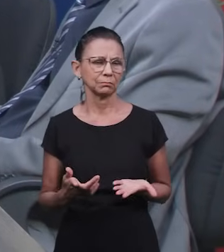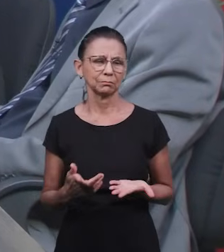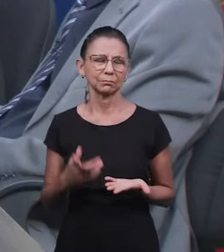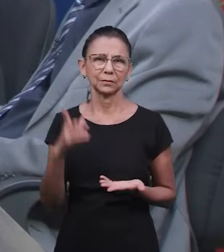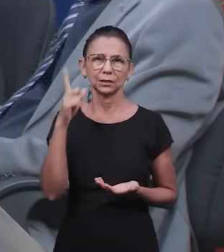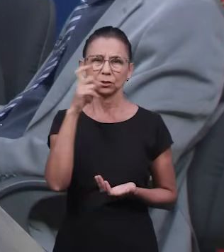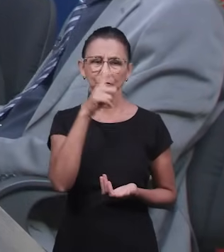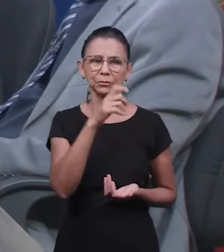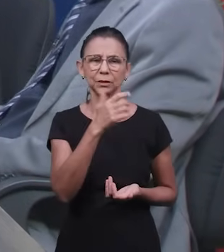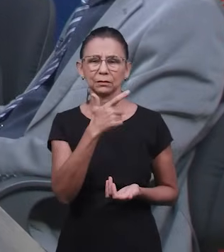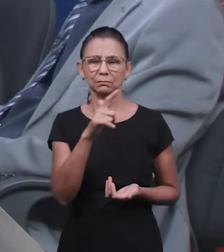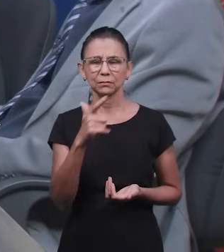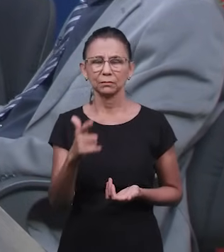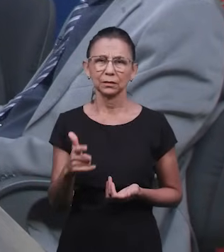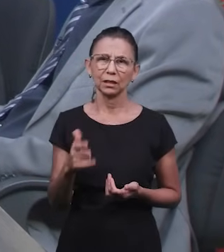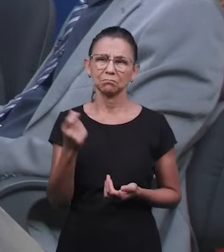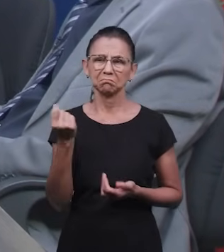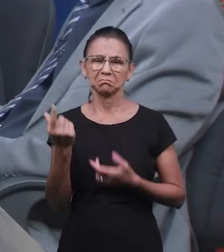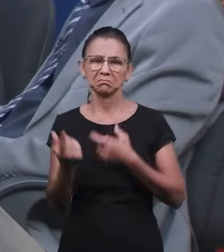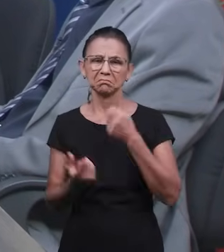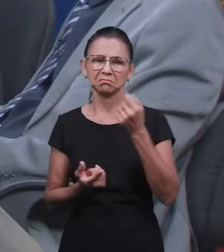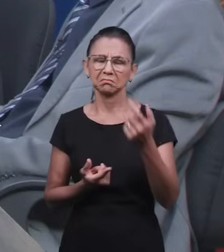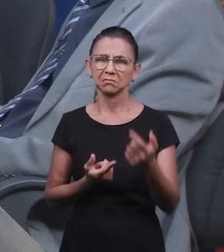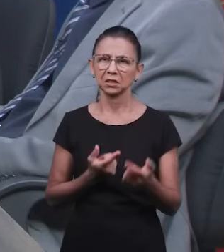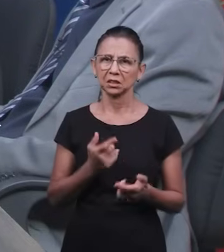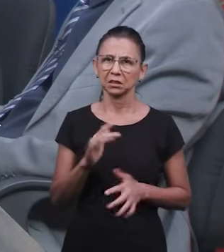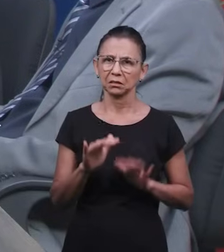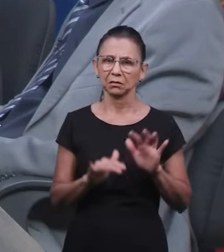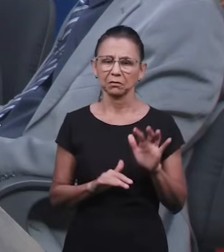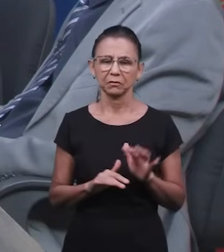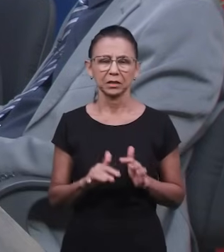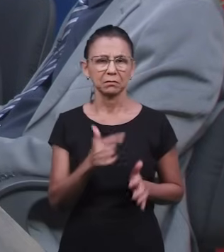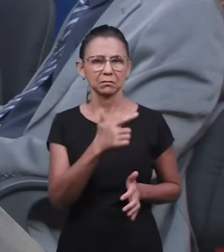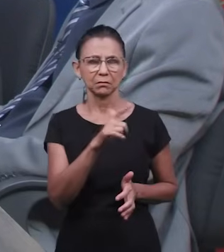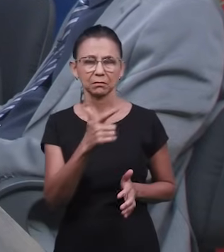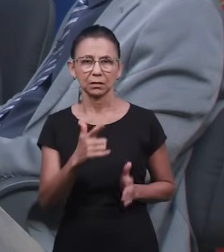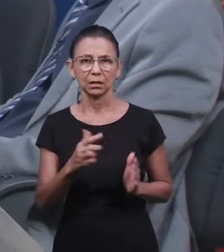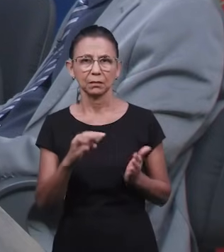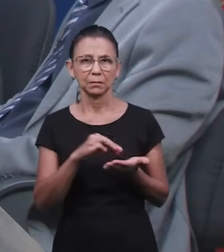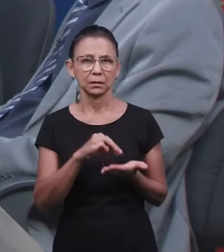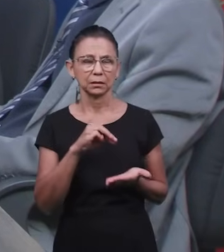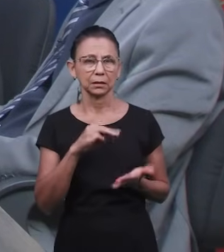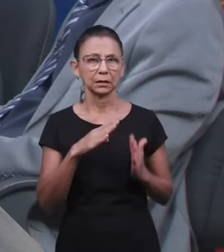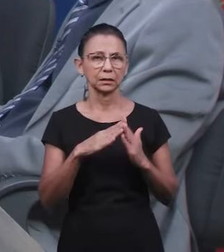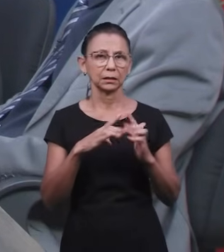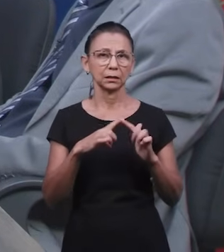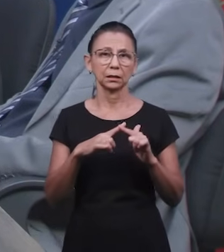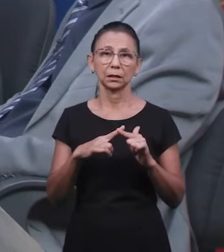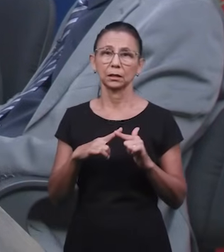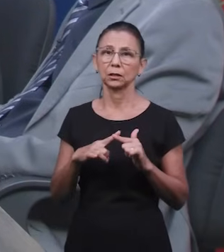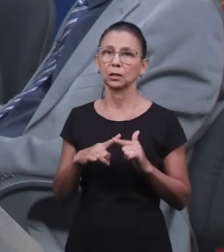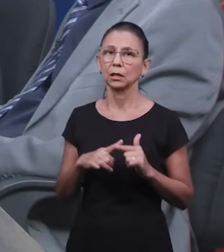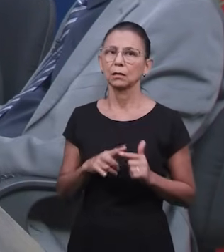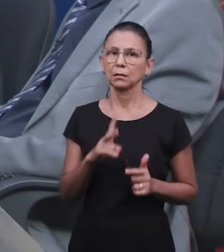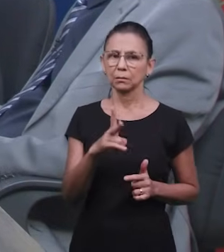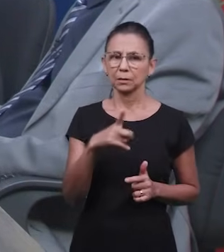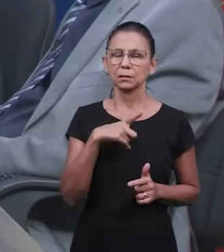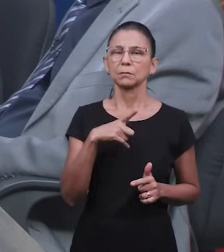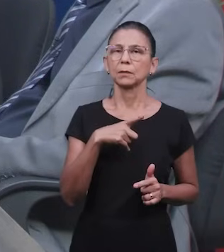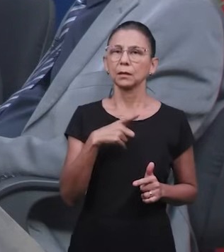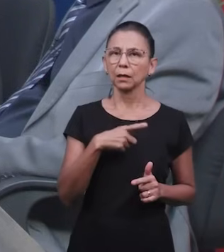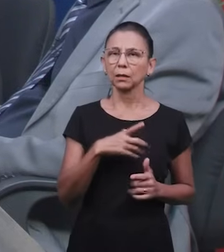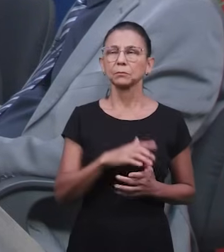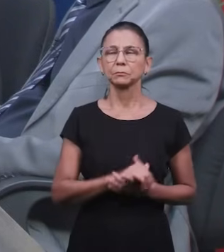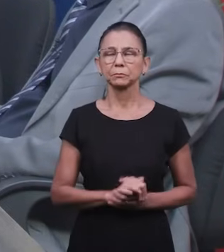tem igreja pode ser uma ou outra, mas na maioria das cidades hoje a igreja já está ali ou está